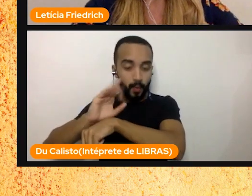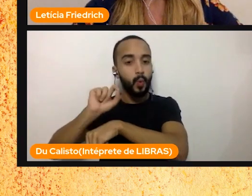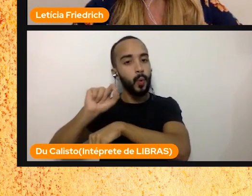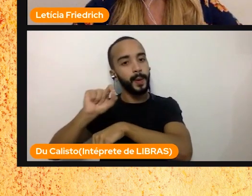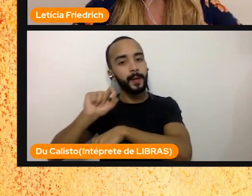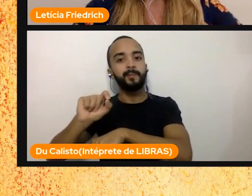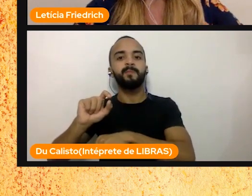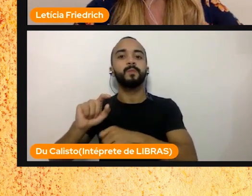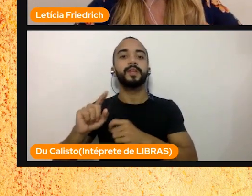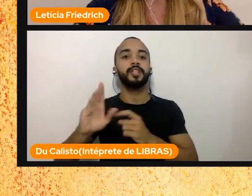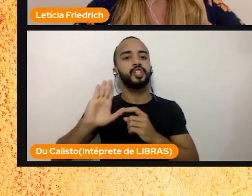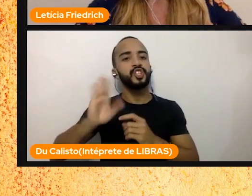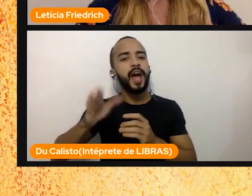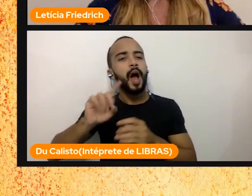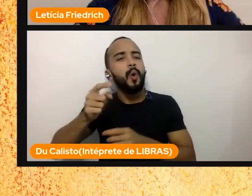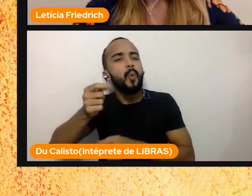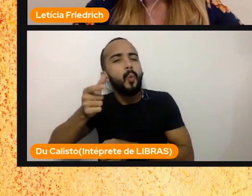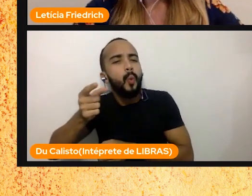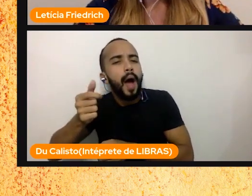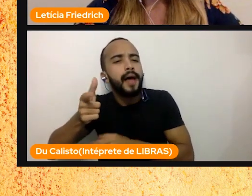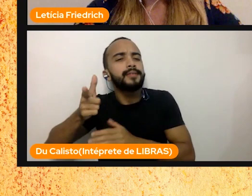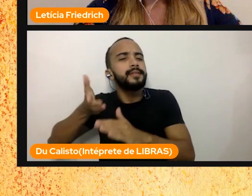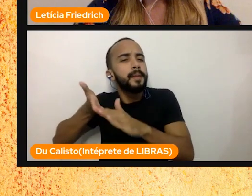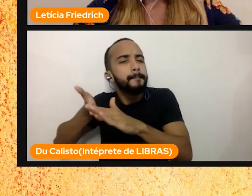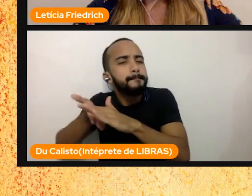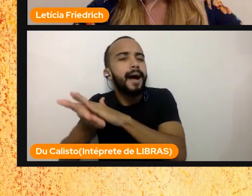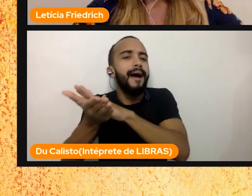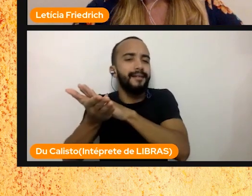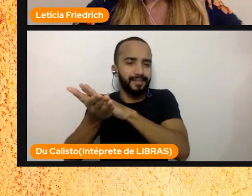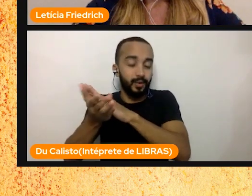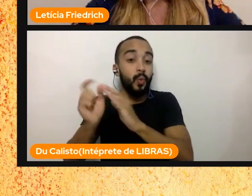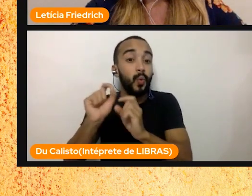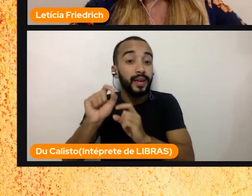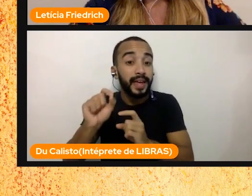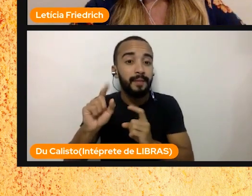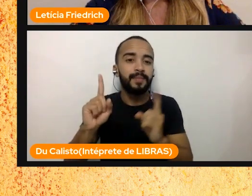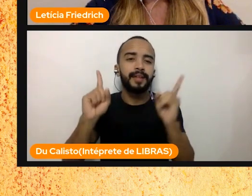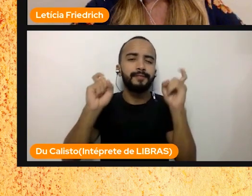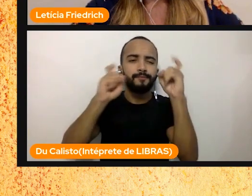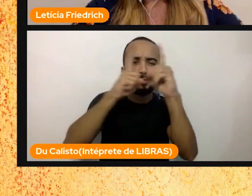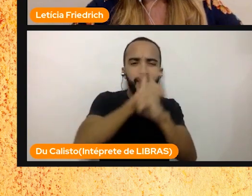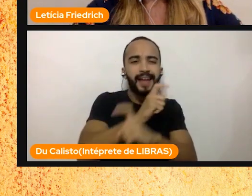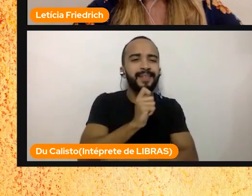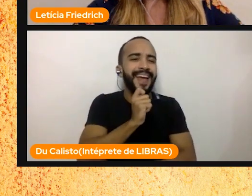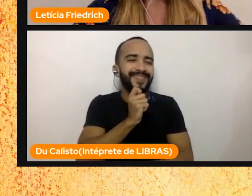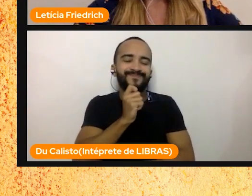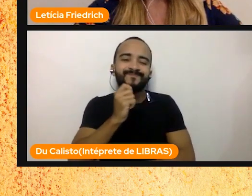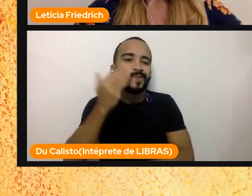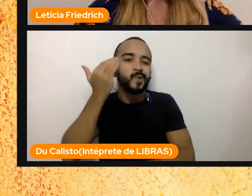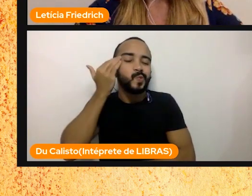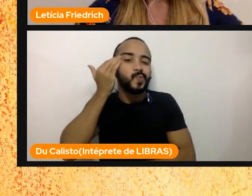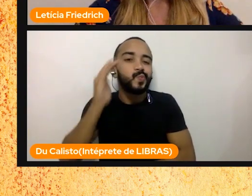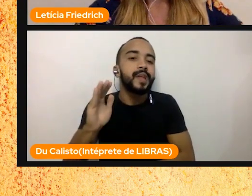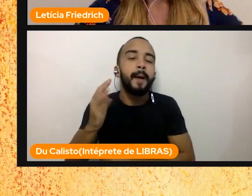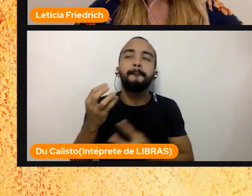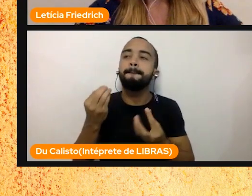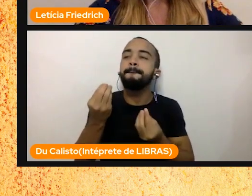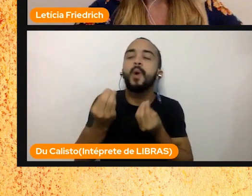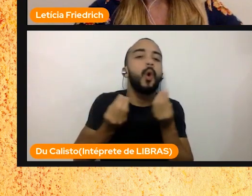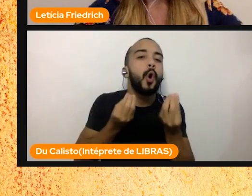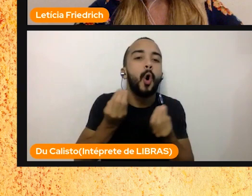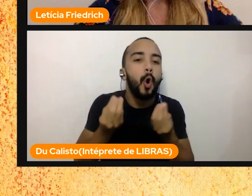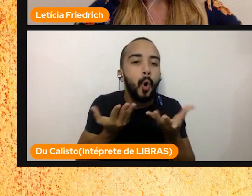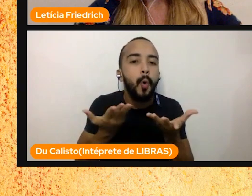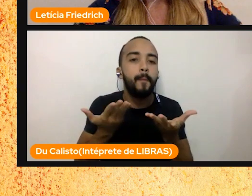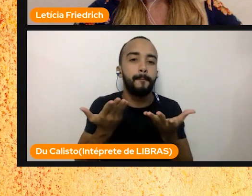impacto maior tem sido no lançamento, na distribuição, que a gente ainda não está muito claro para onde vamos caminhar com o lançamento do filme.